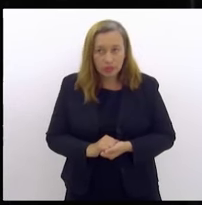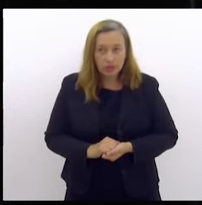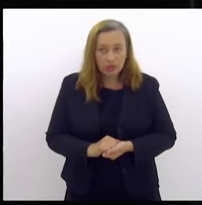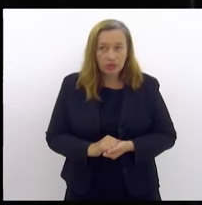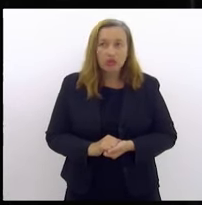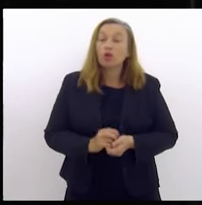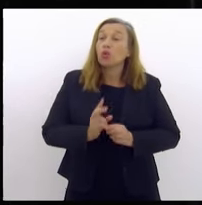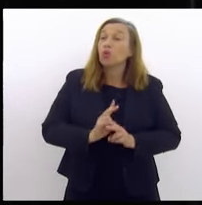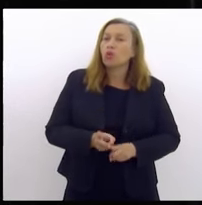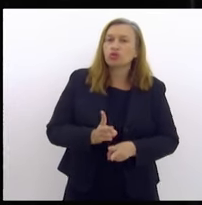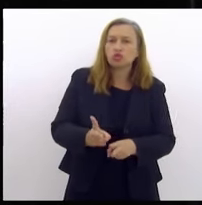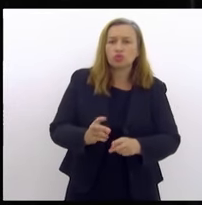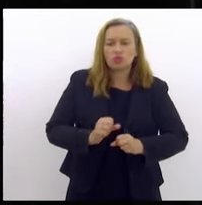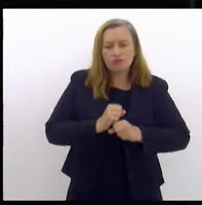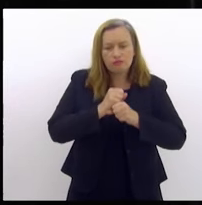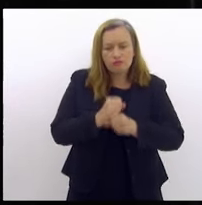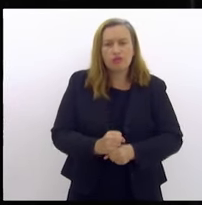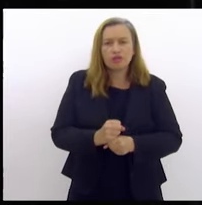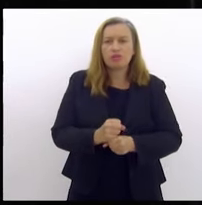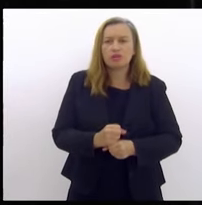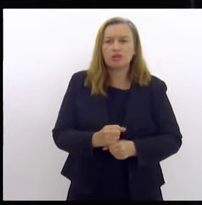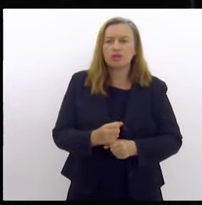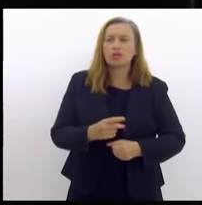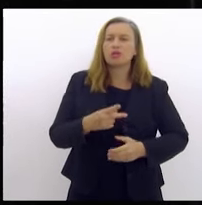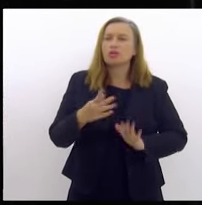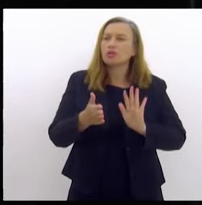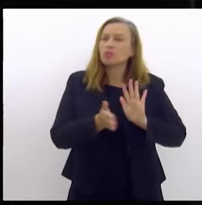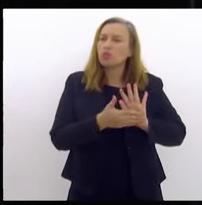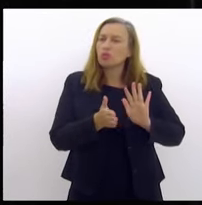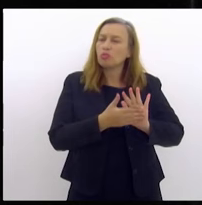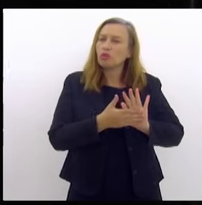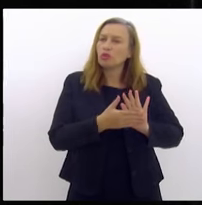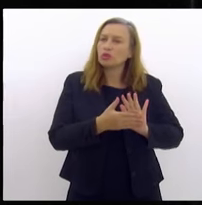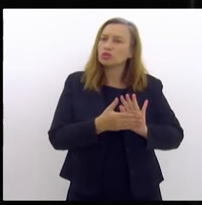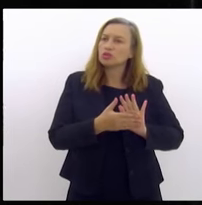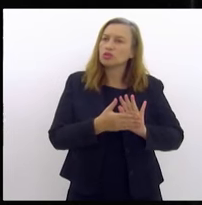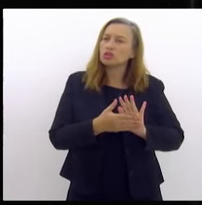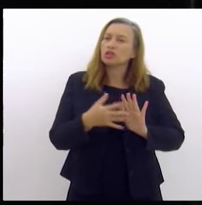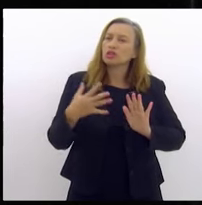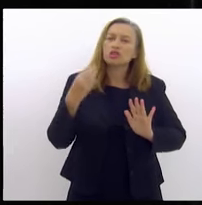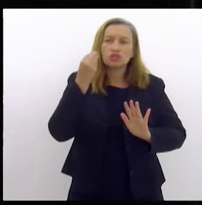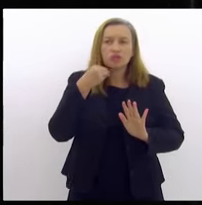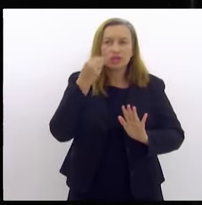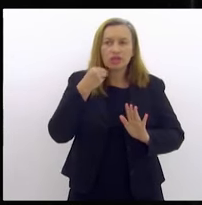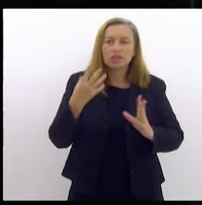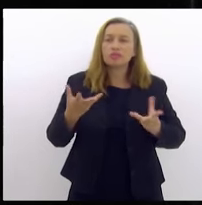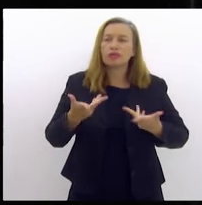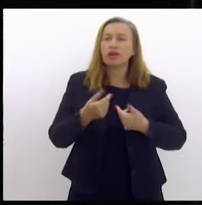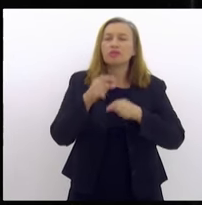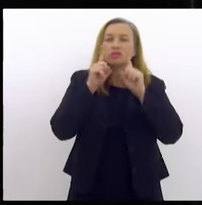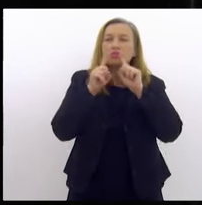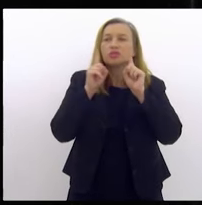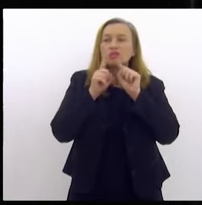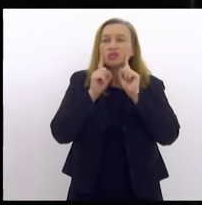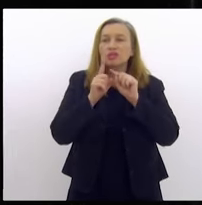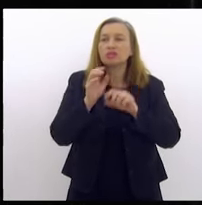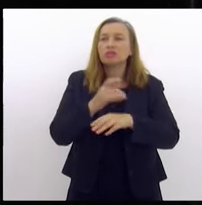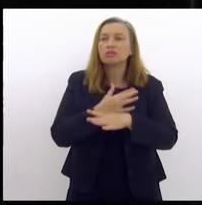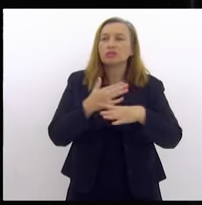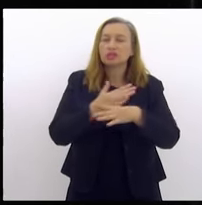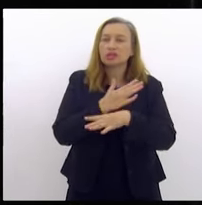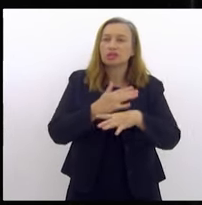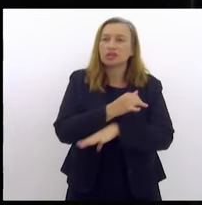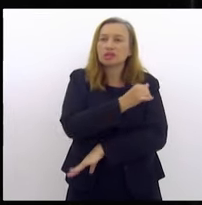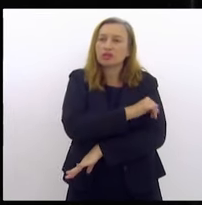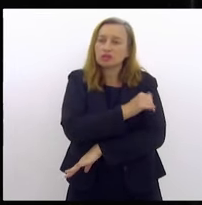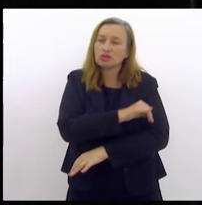que continue firme no seu propósito que tem de trazer essas belas experiências de Maricá para a cidade do Rio de Janeiro